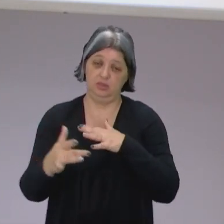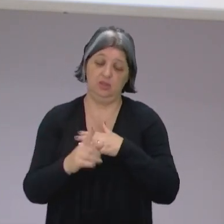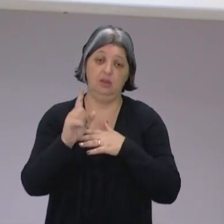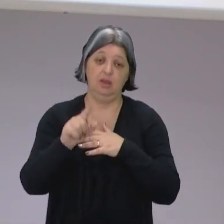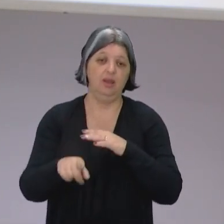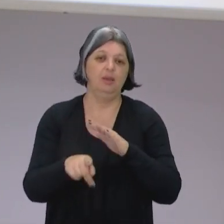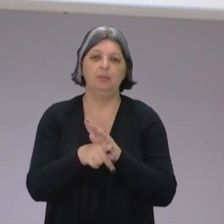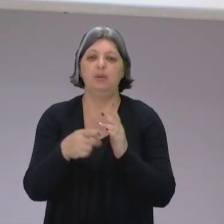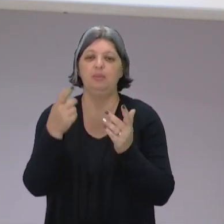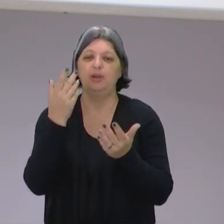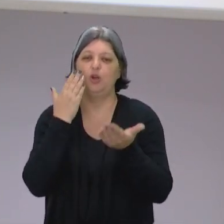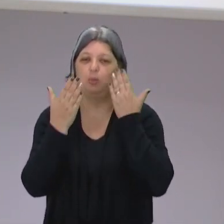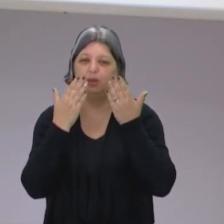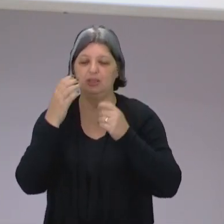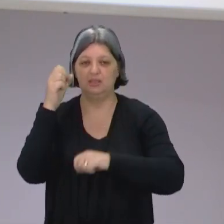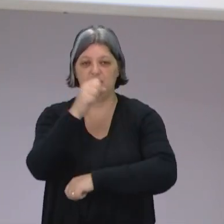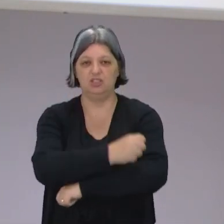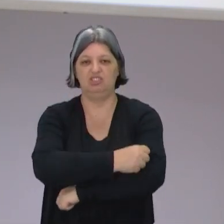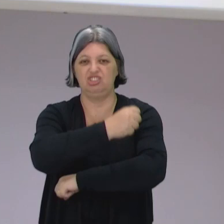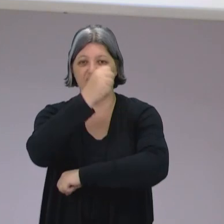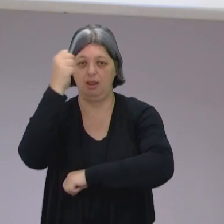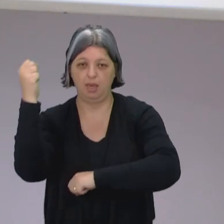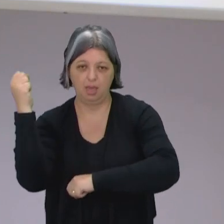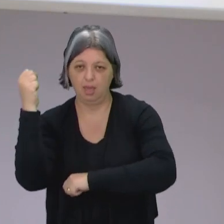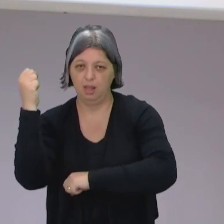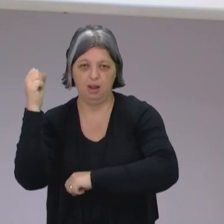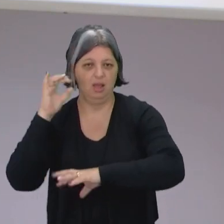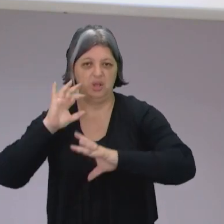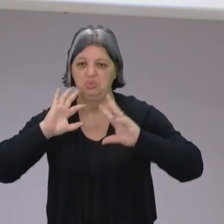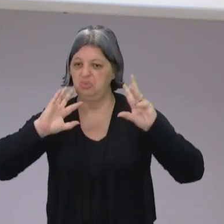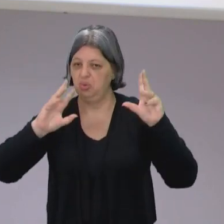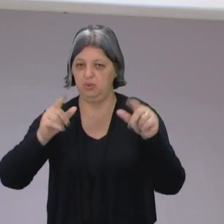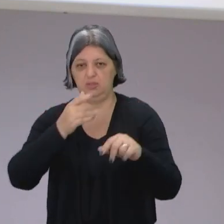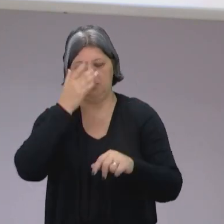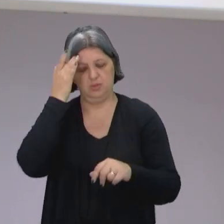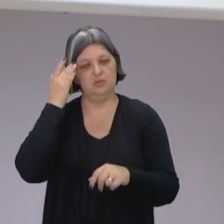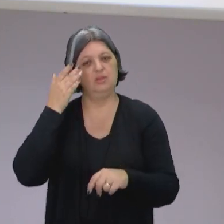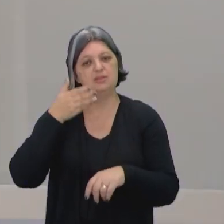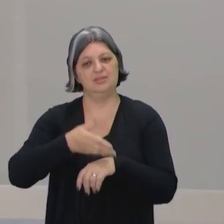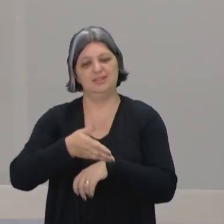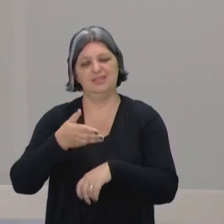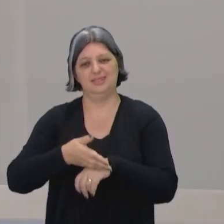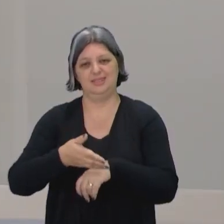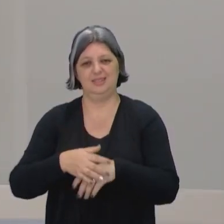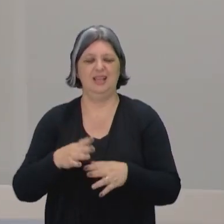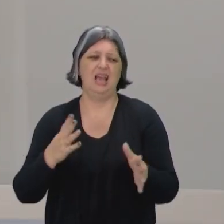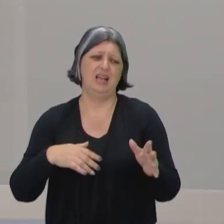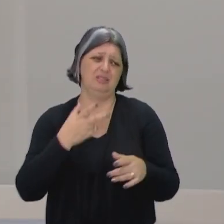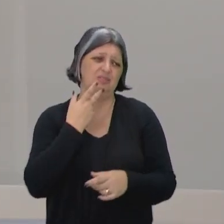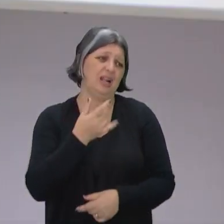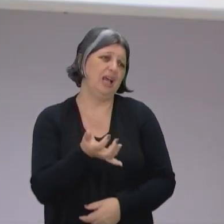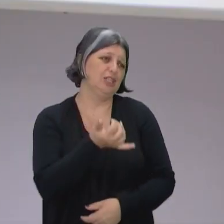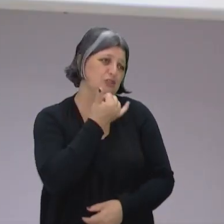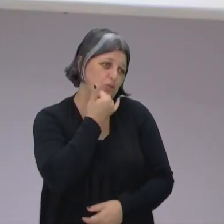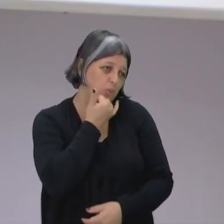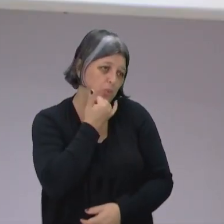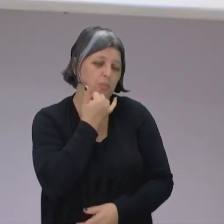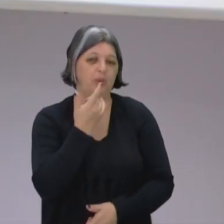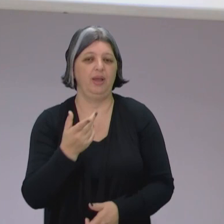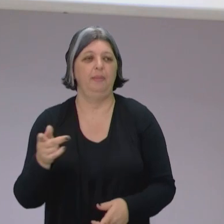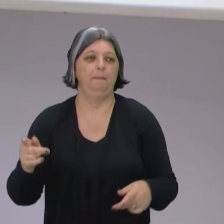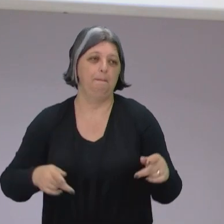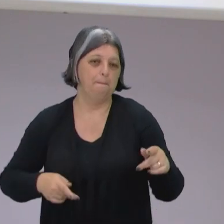E ela vai lá e curte, aí depois alguém printou e colocou lá, não adianta discutir, né, que alguém viu. Foi sem querer, meu primo que estava mexendo na minha